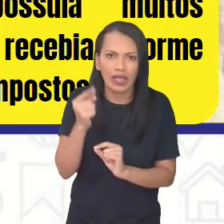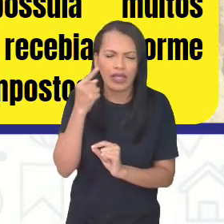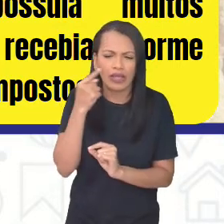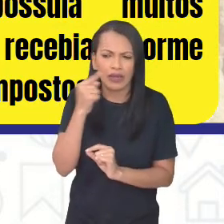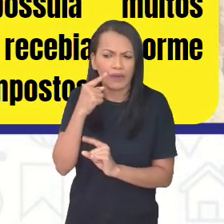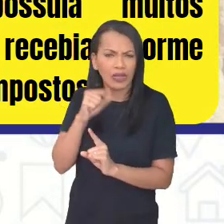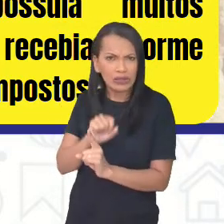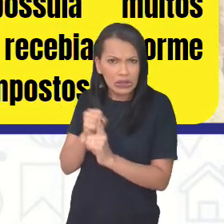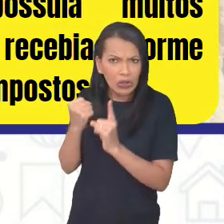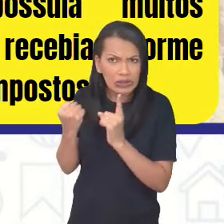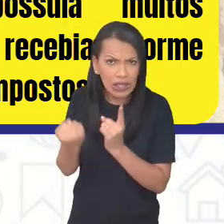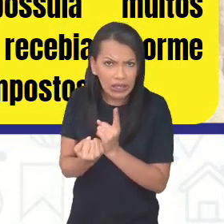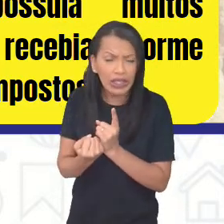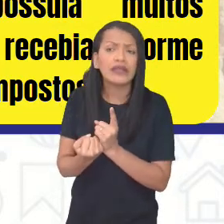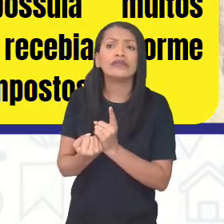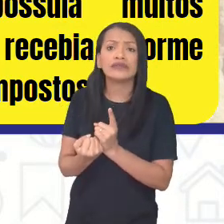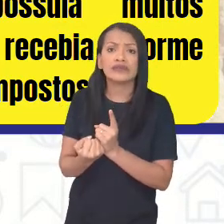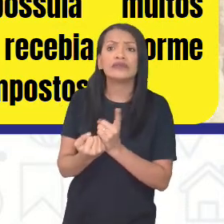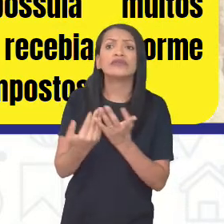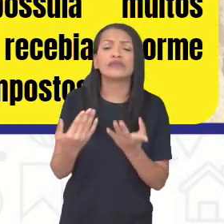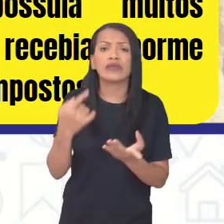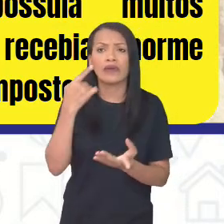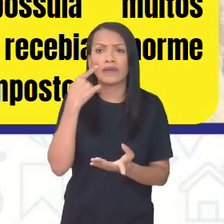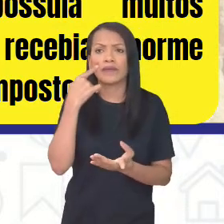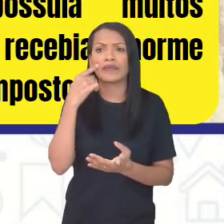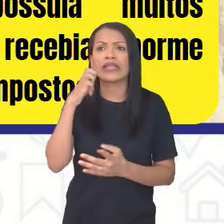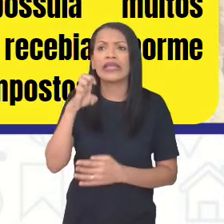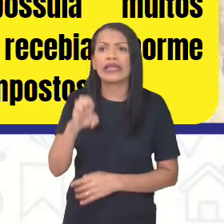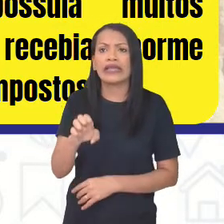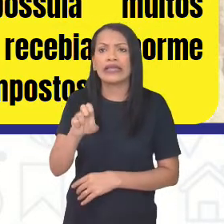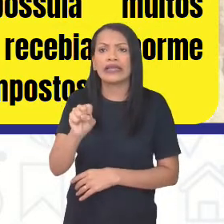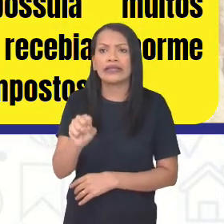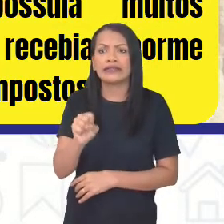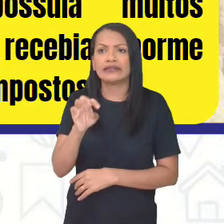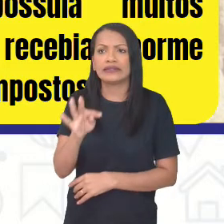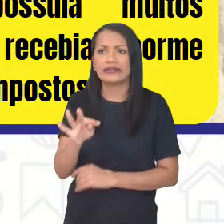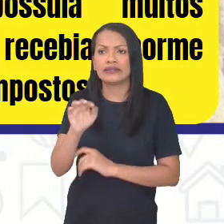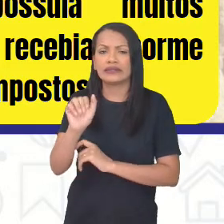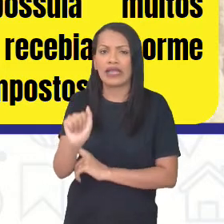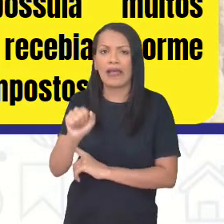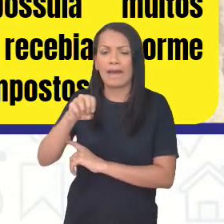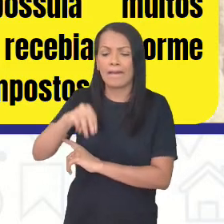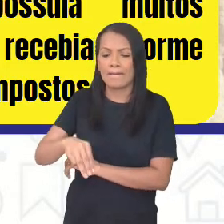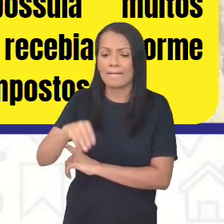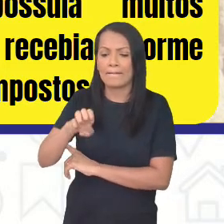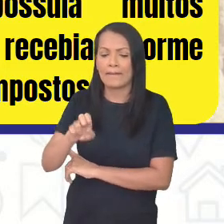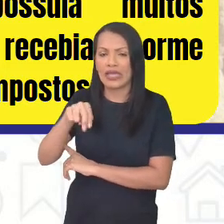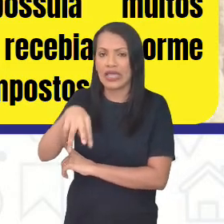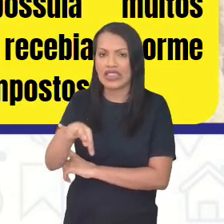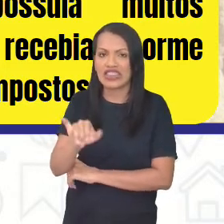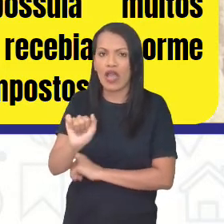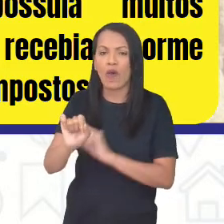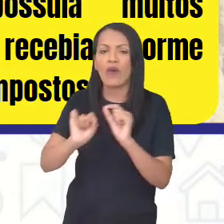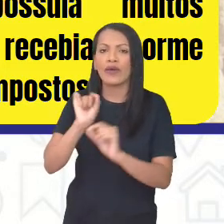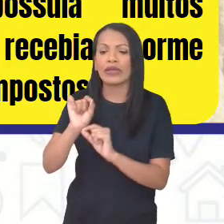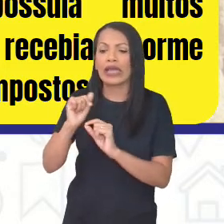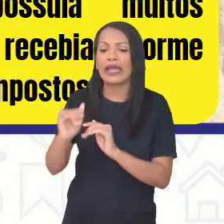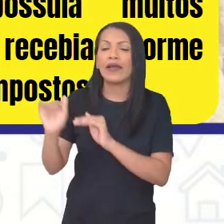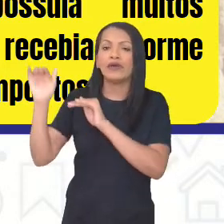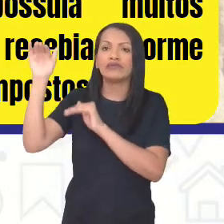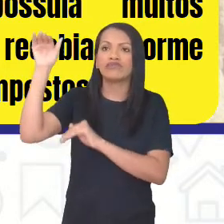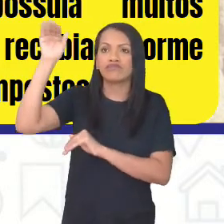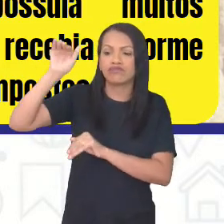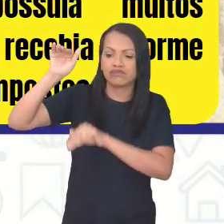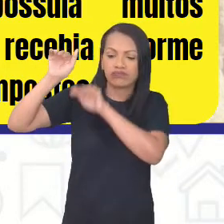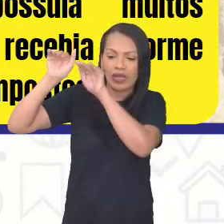uma sociedade que a gente chama de estamental, ou seja, uma sociedade de classes, né? Você tem classes que são